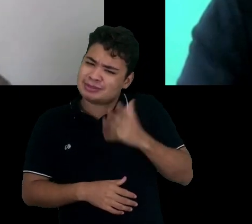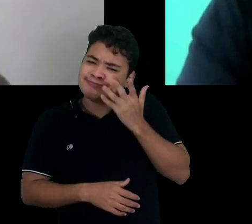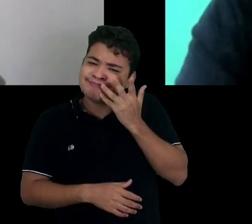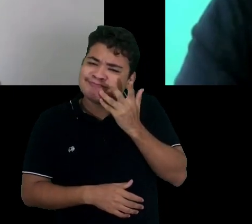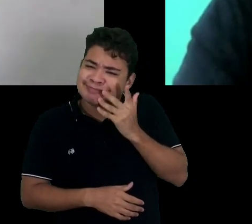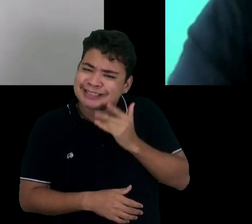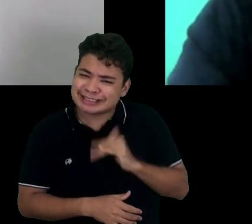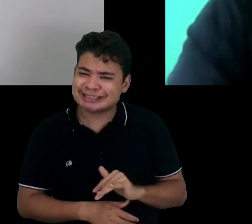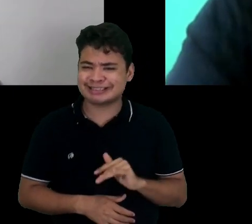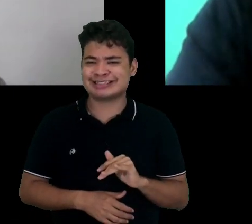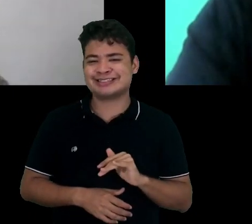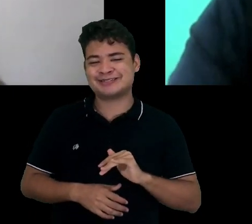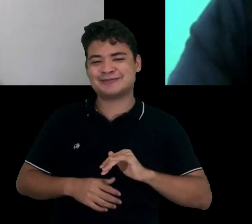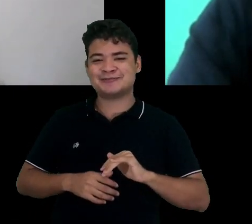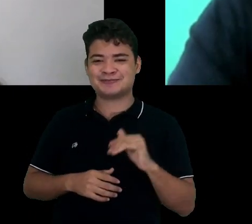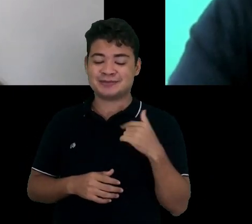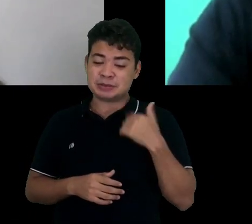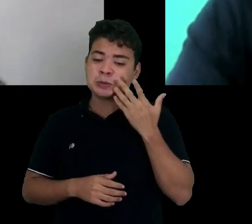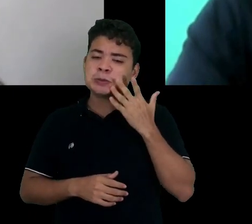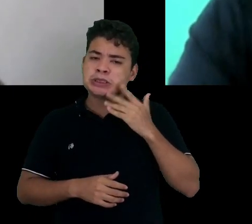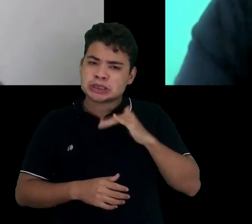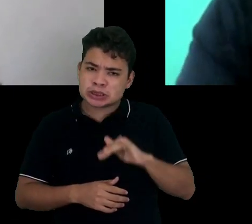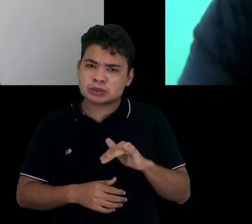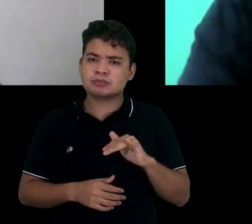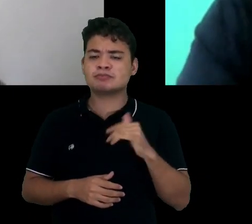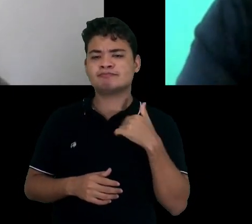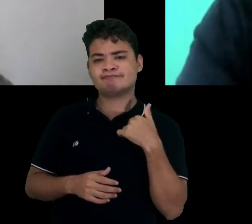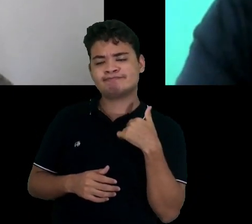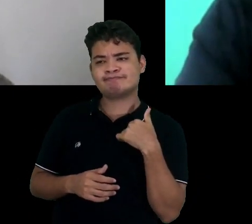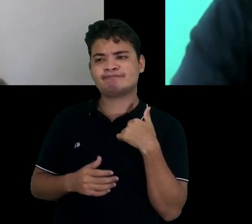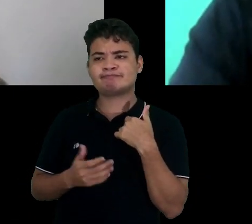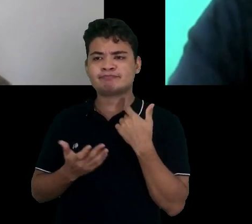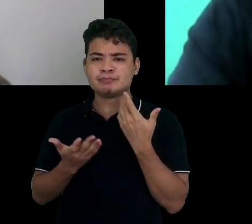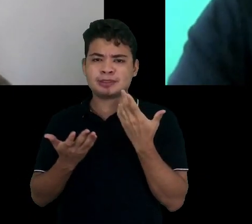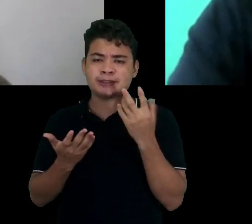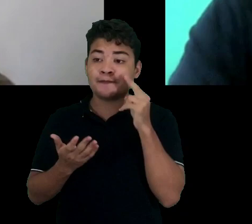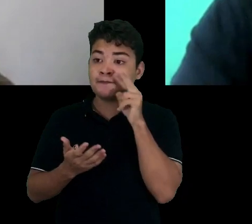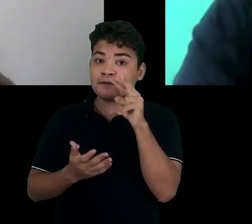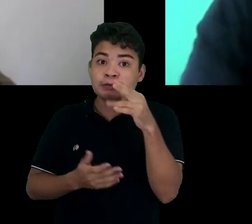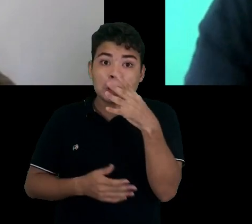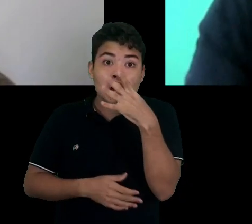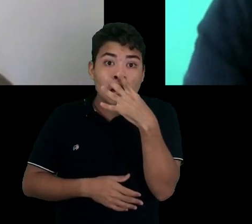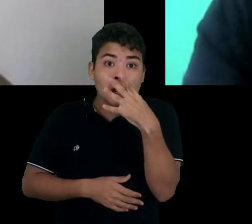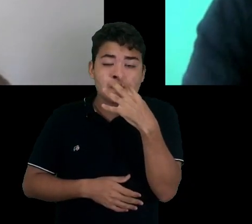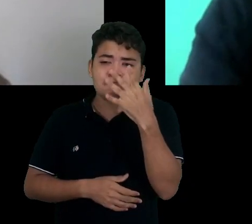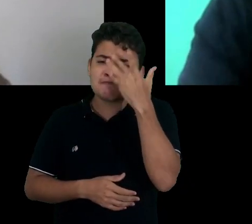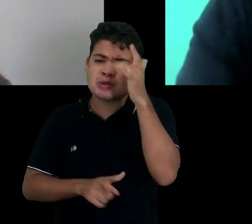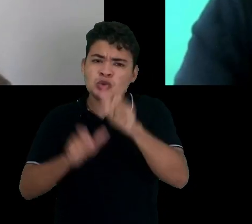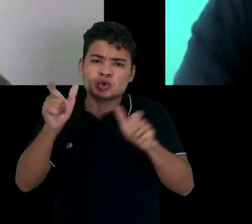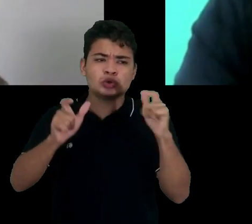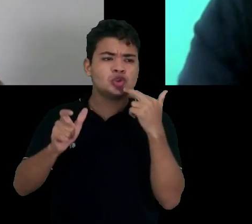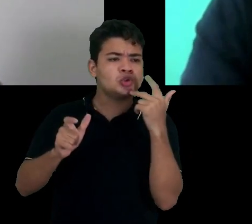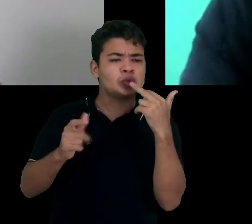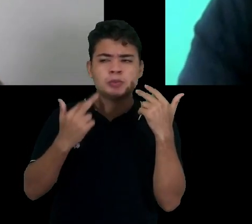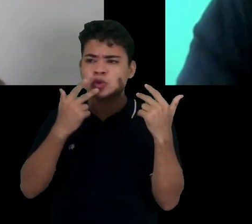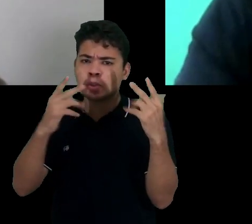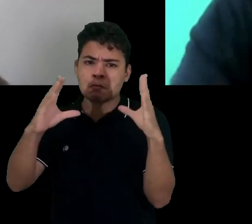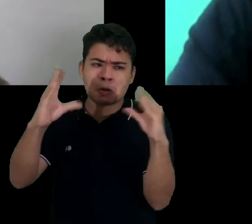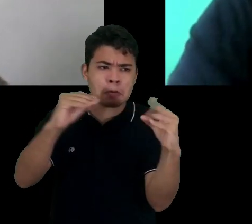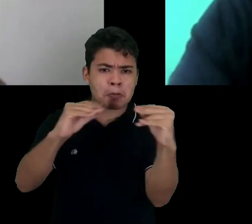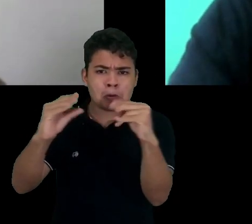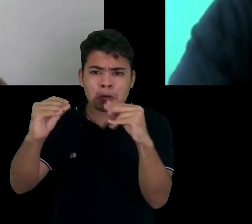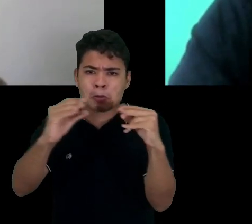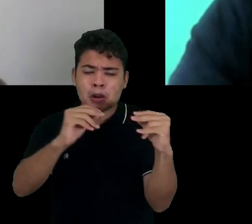eu era bem menor. Eu ainda era criança e eu ficava fascinado em ver pessoas falando